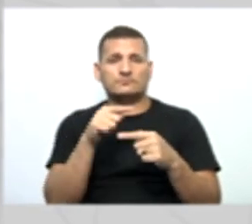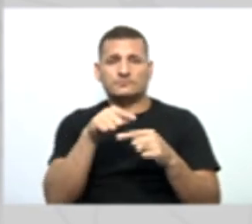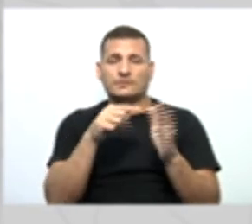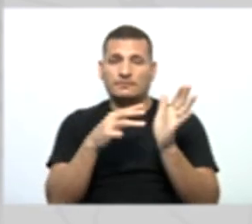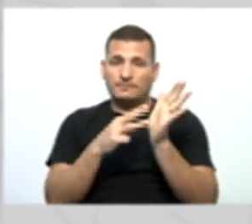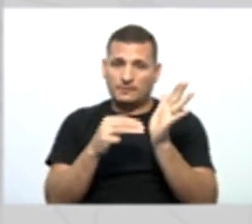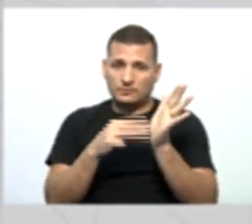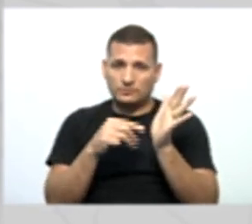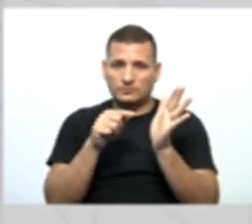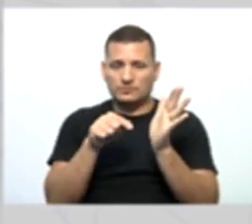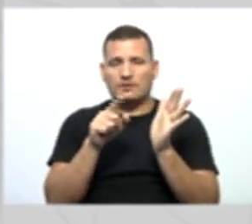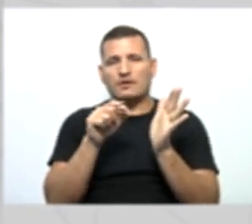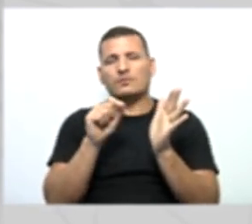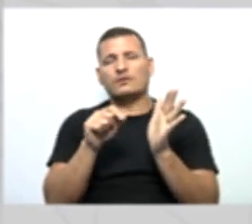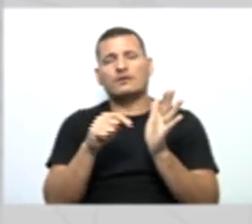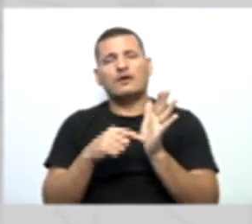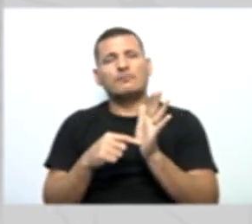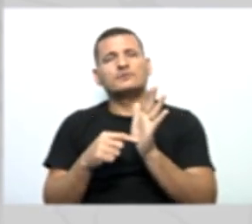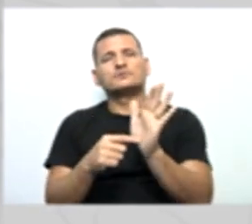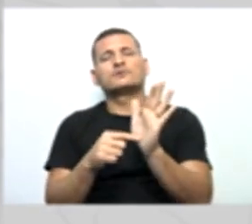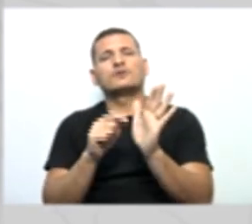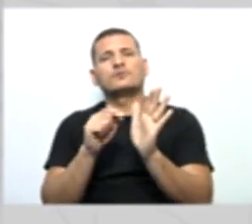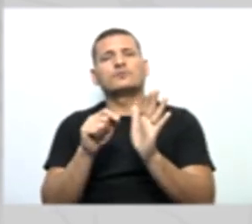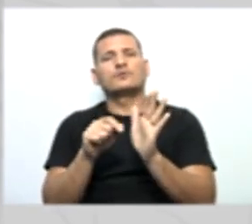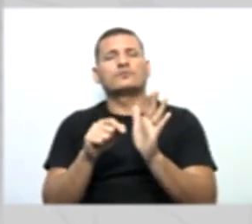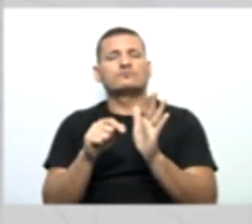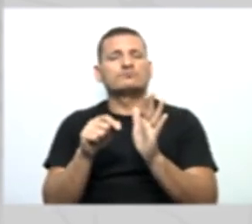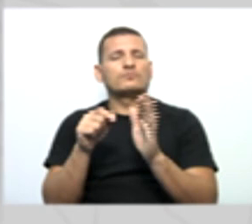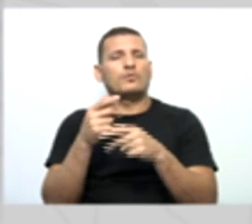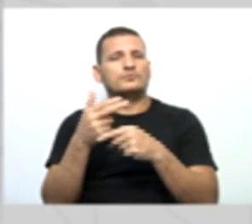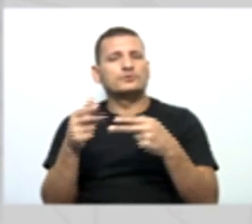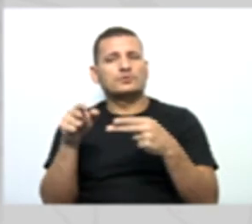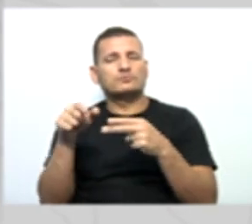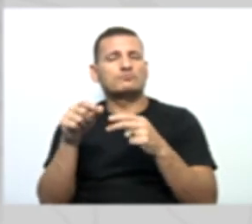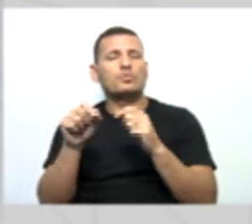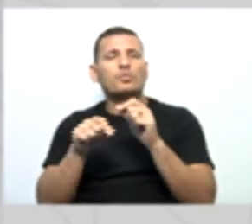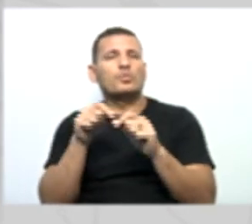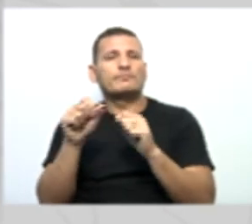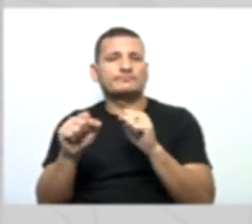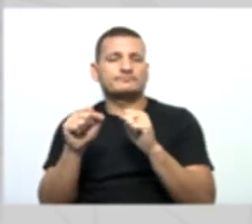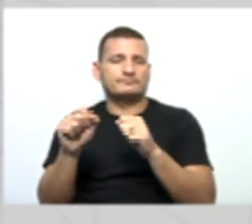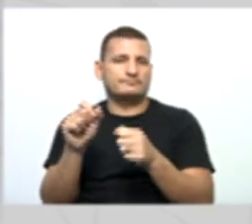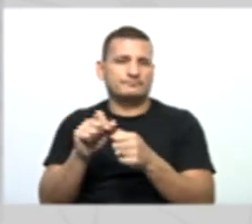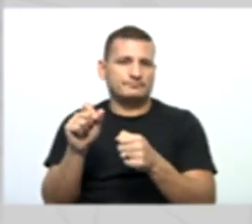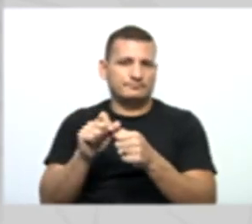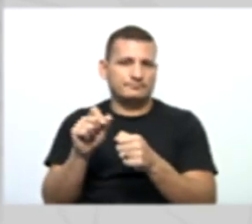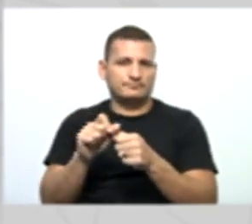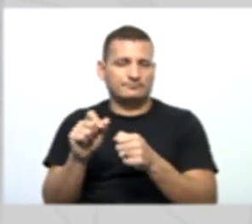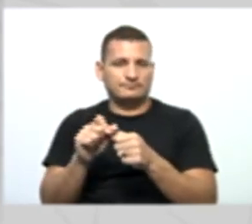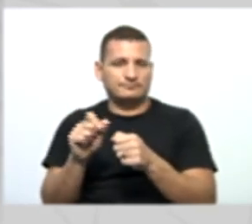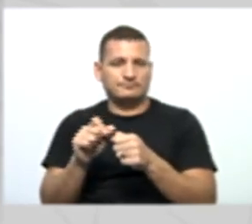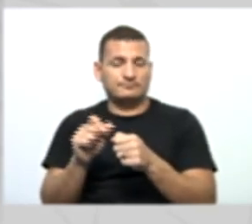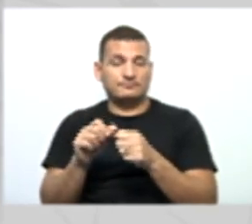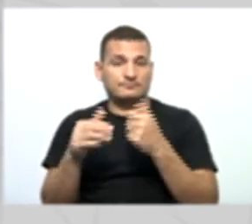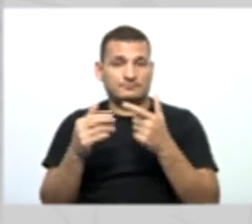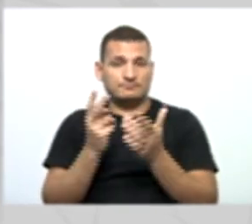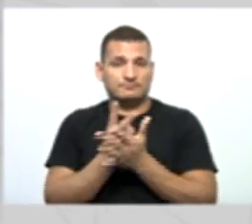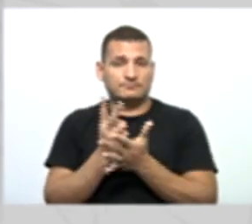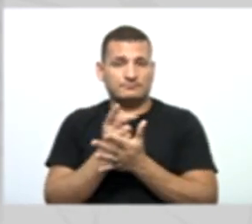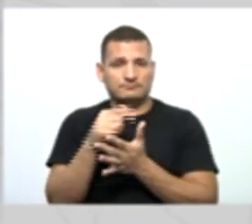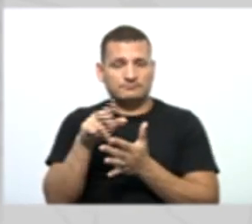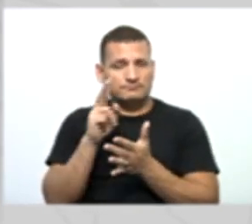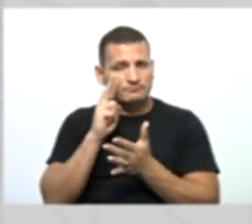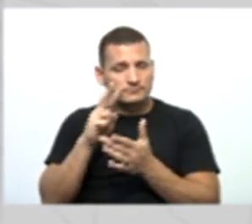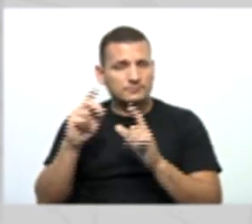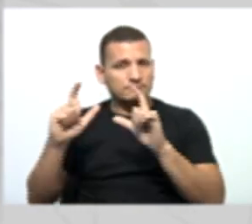vão representar ações, coisas que o nosso objeto pode fazer. Então, sempre quando você vê esse parênteses aqui, não está